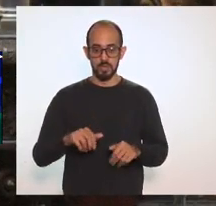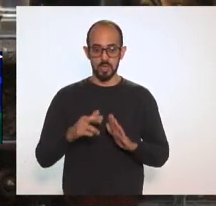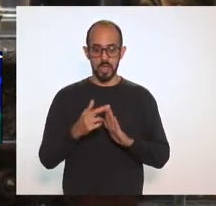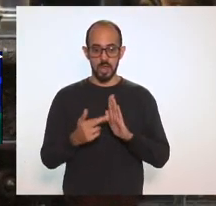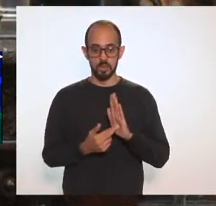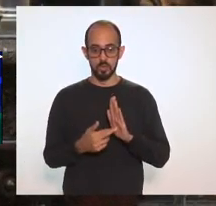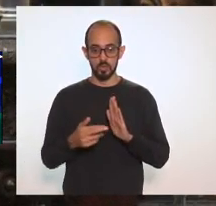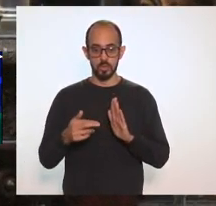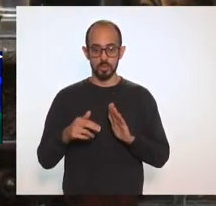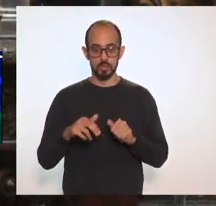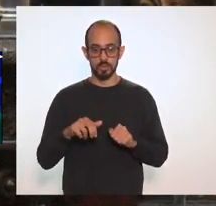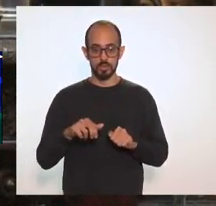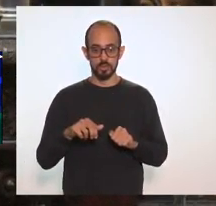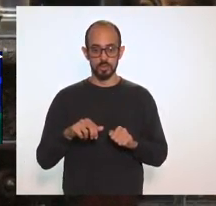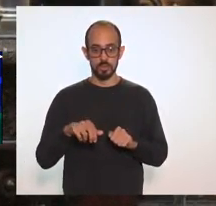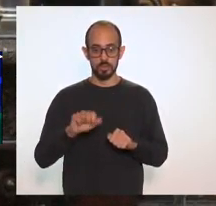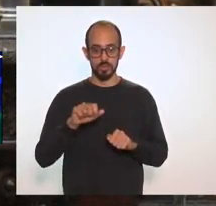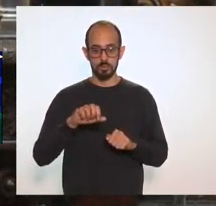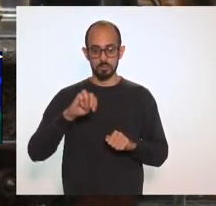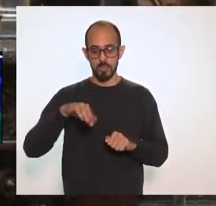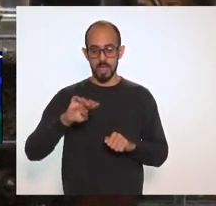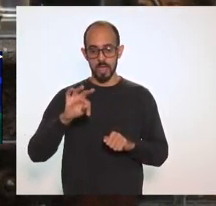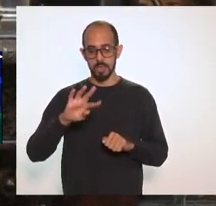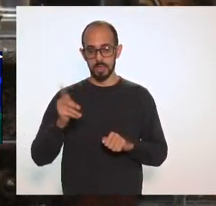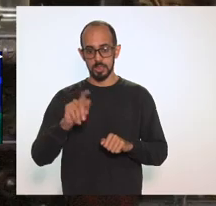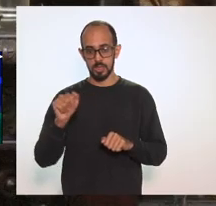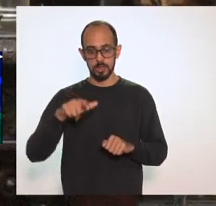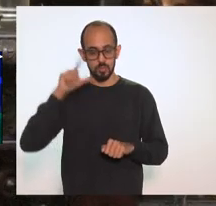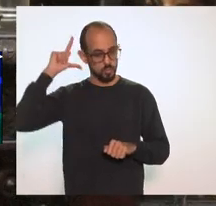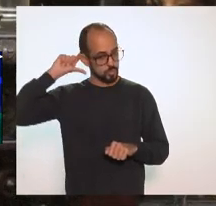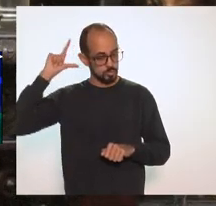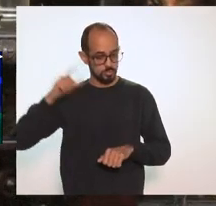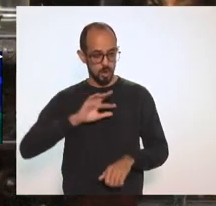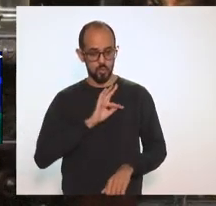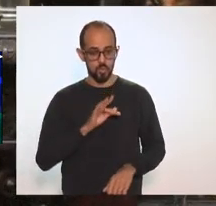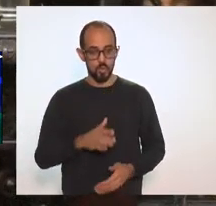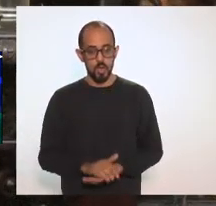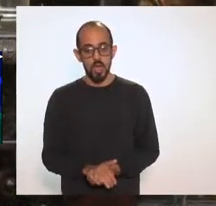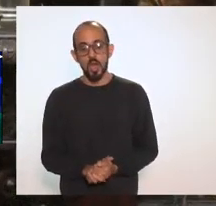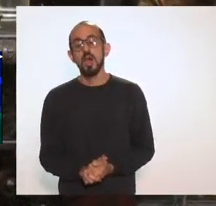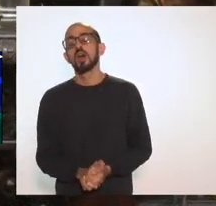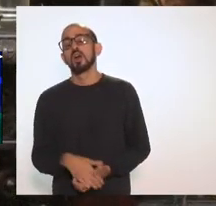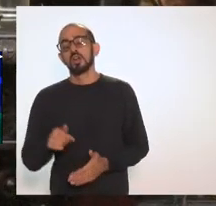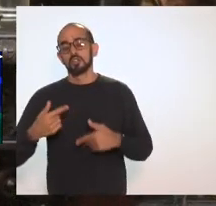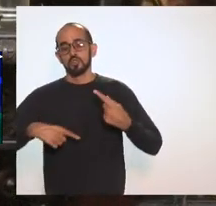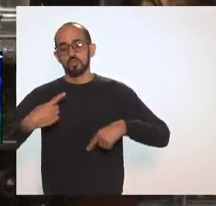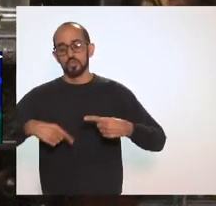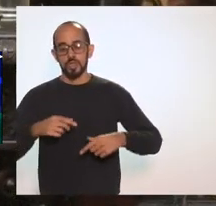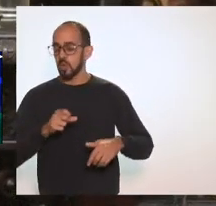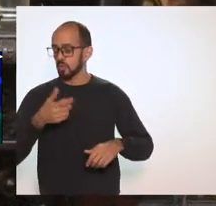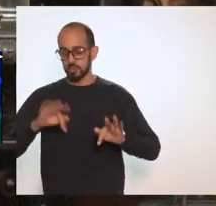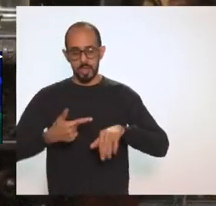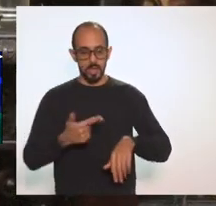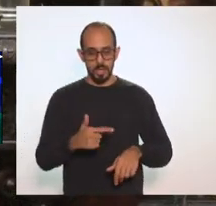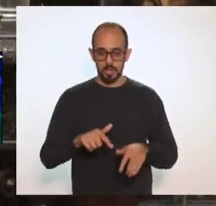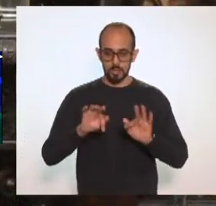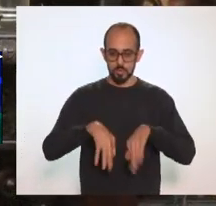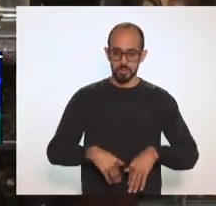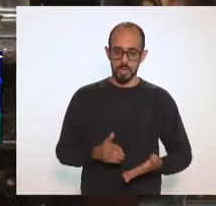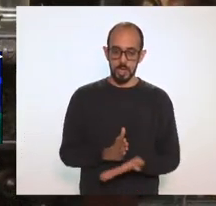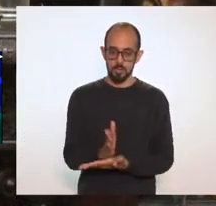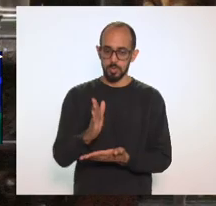deputados, doutor Serginho, Marta Rocha, Mônica Francisco e Luiz Paulo. Em discussão. Não havendo quem queira discutir, encerra a discussão. Em votação, se os que